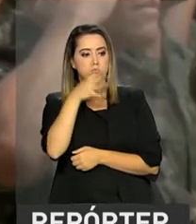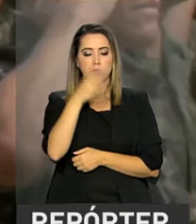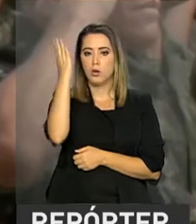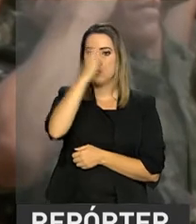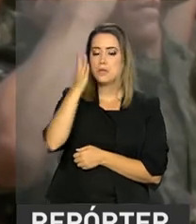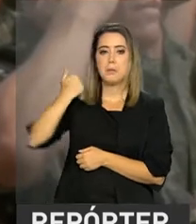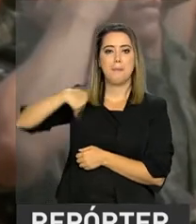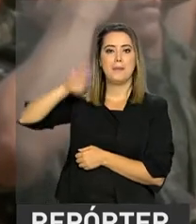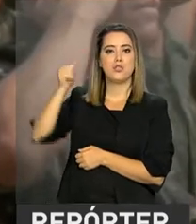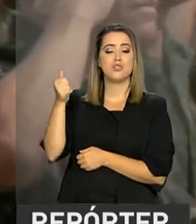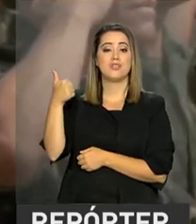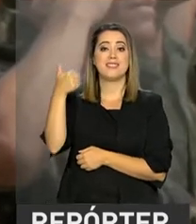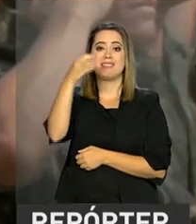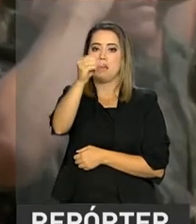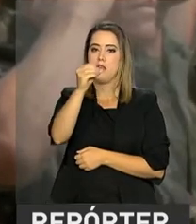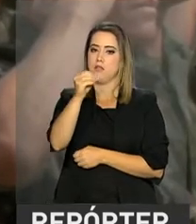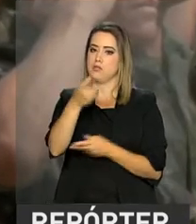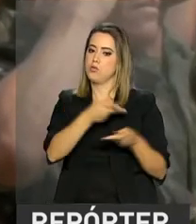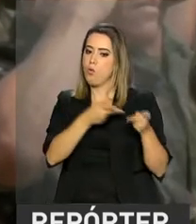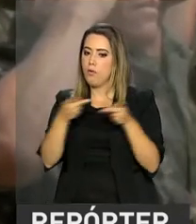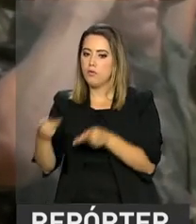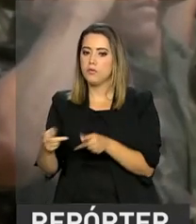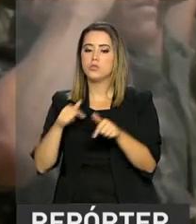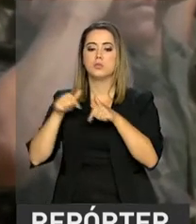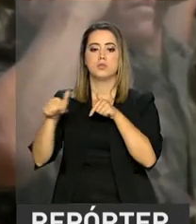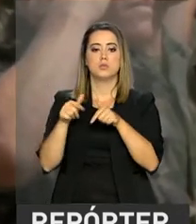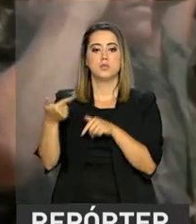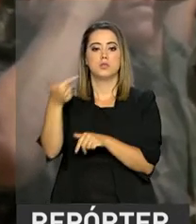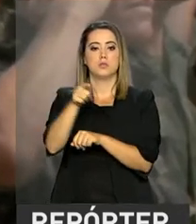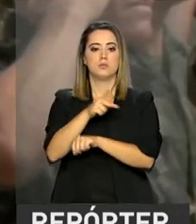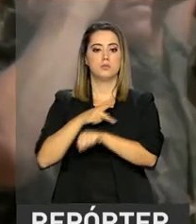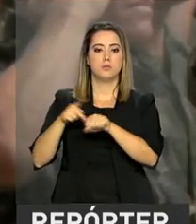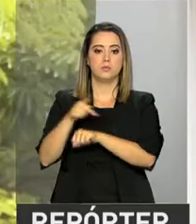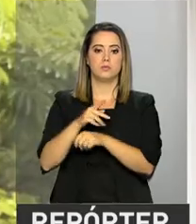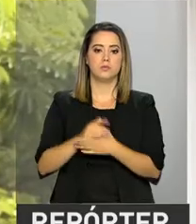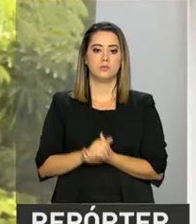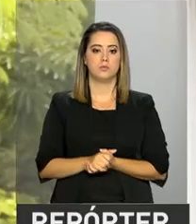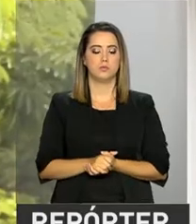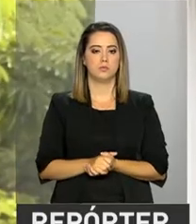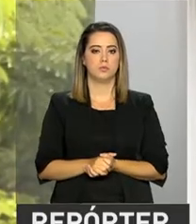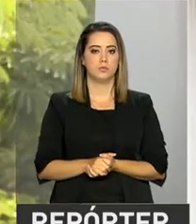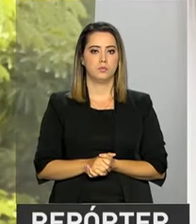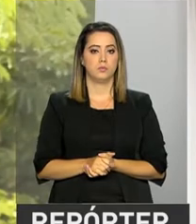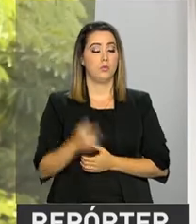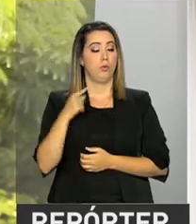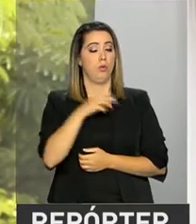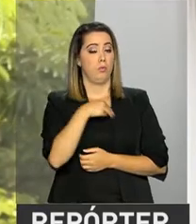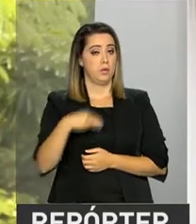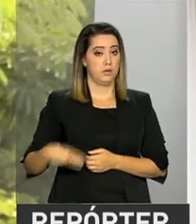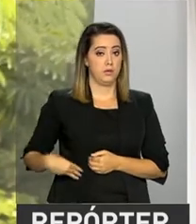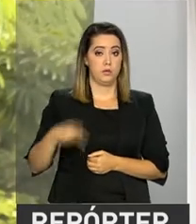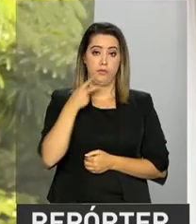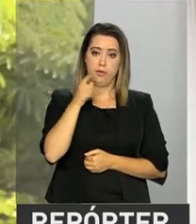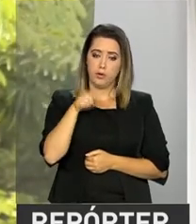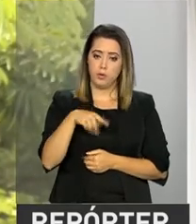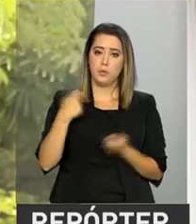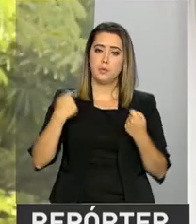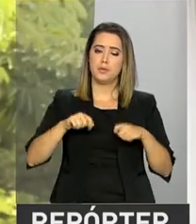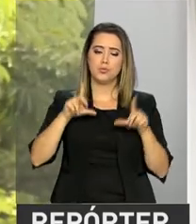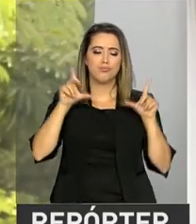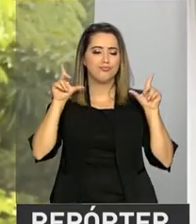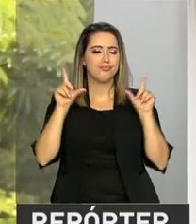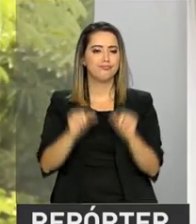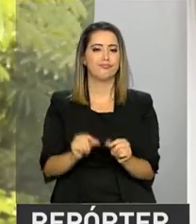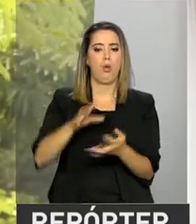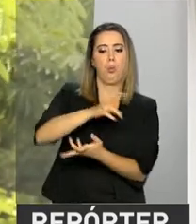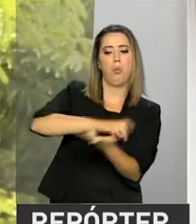de 10 convites, segundo o ministro, para atuar em outros países. Jungmann afirmou que o mundo precisa de menos guerras